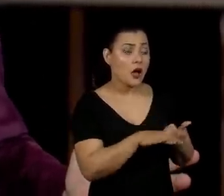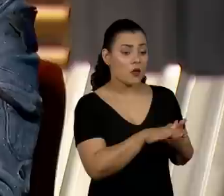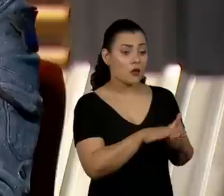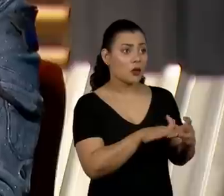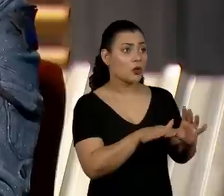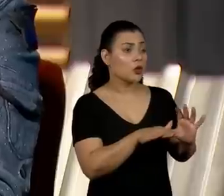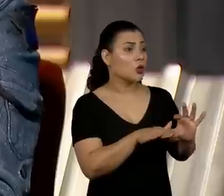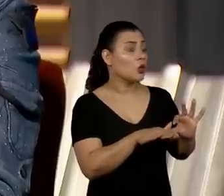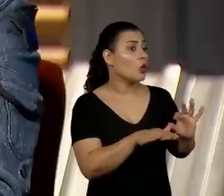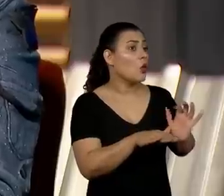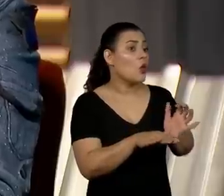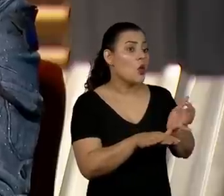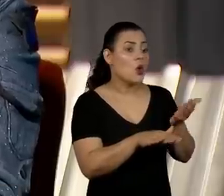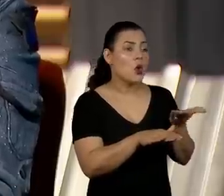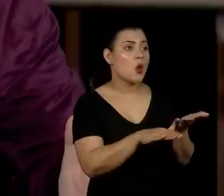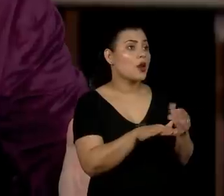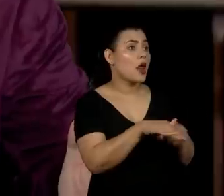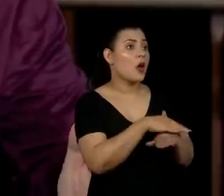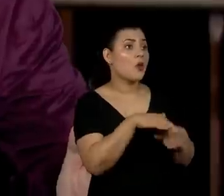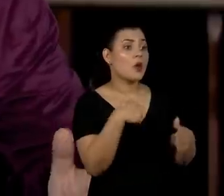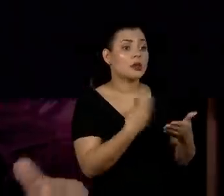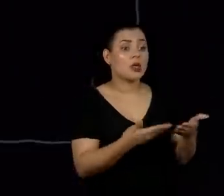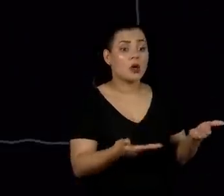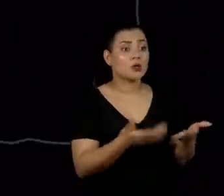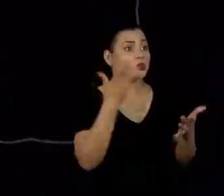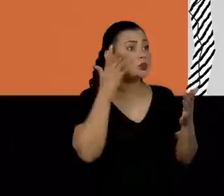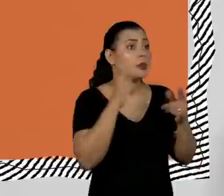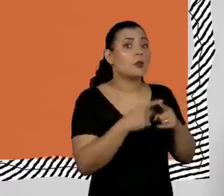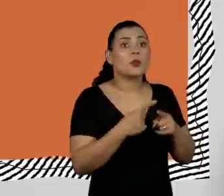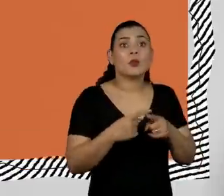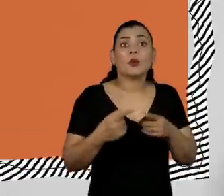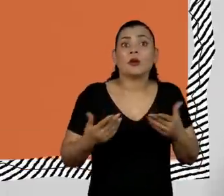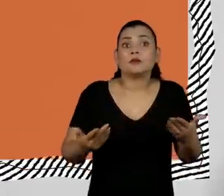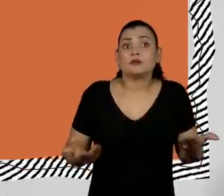e foi na rua e ninguém sabe até hoje porque